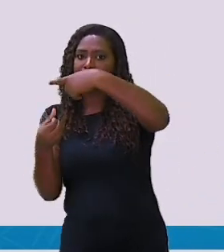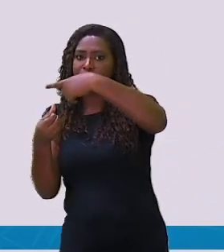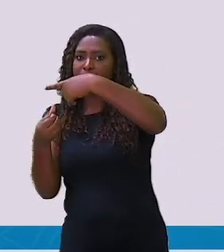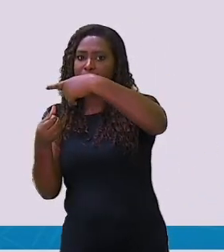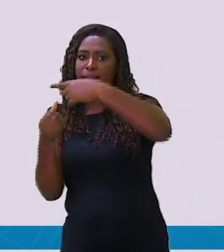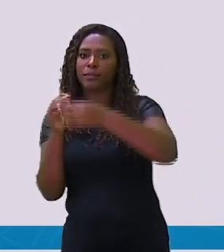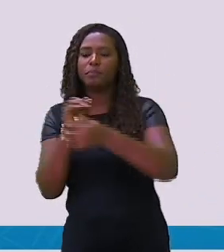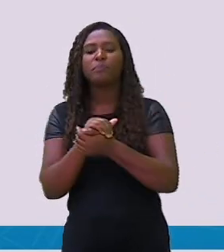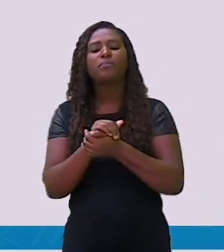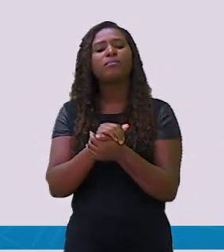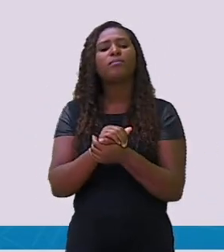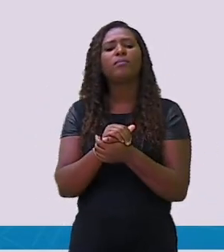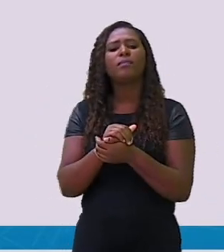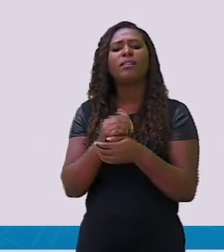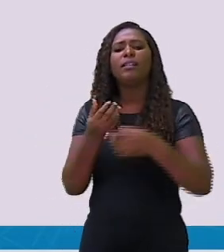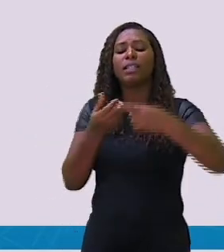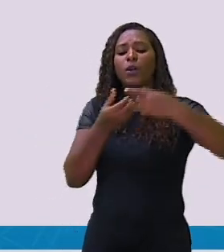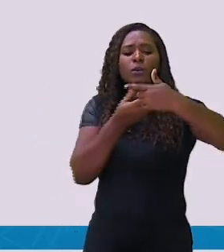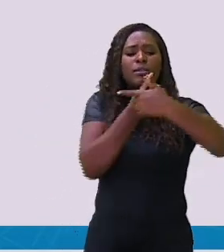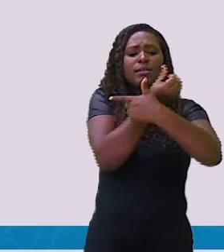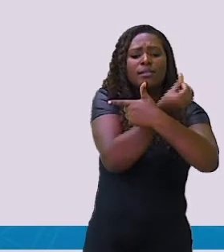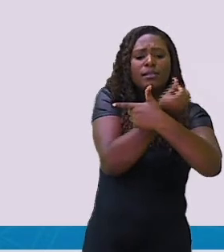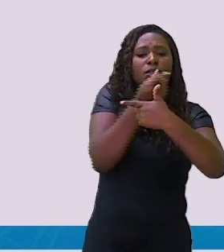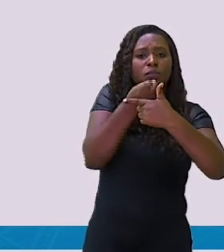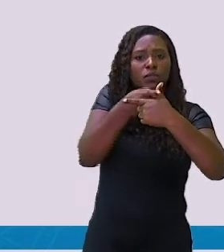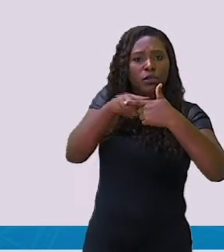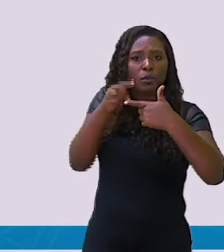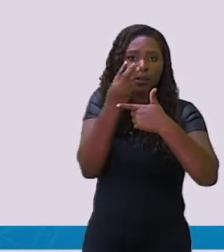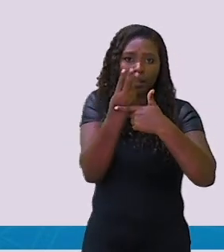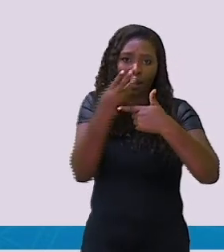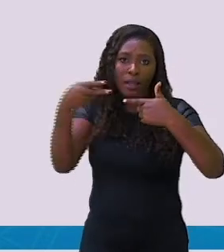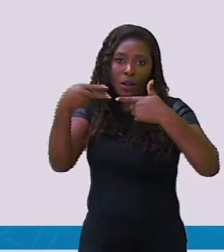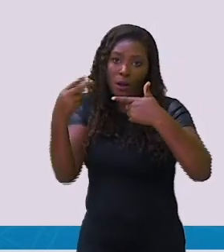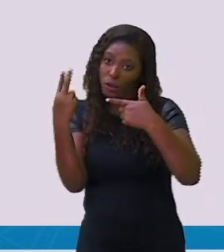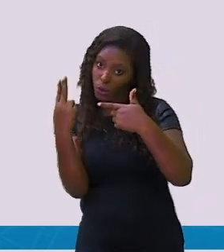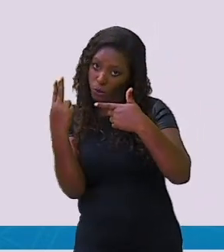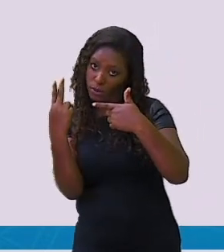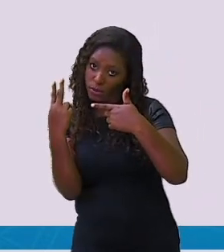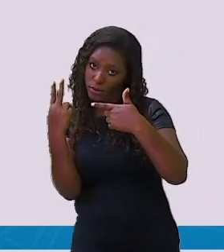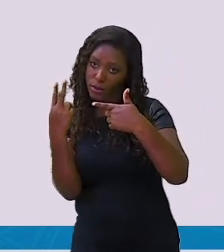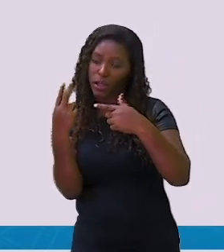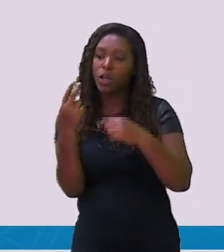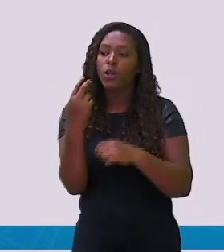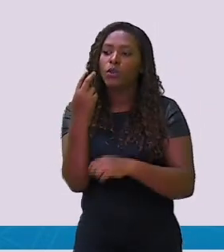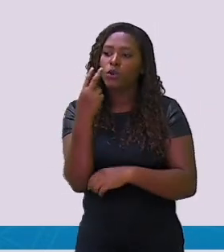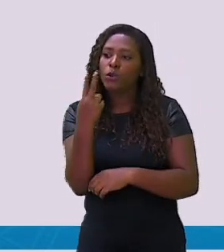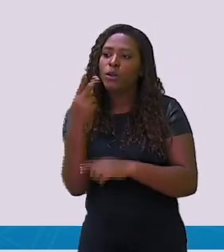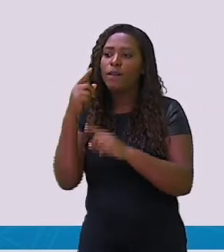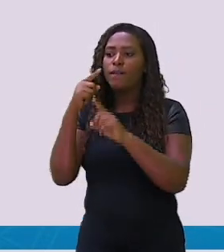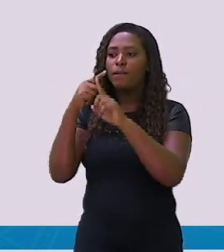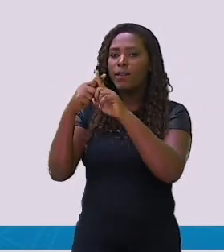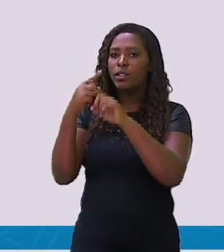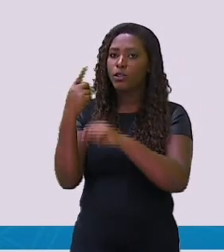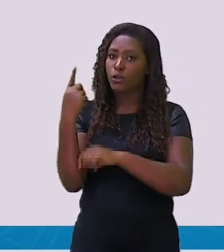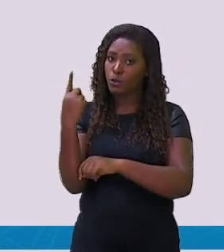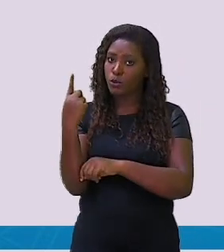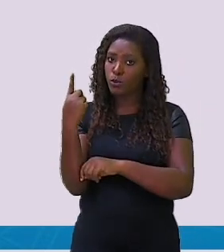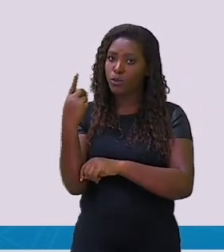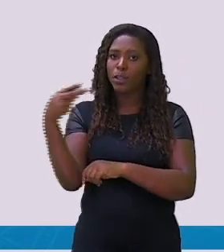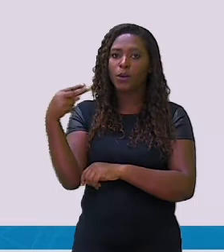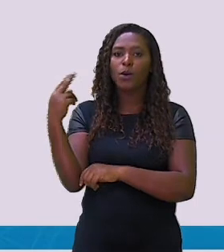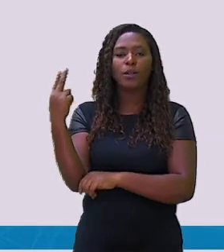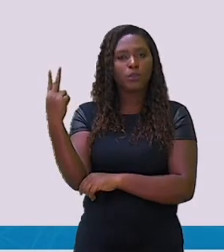fez / 3 = 2 2 x 12